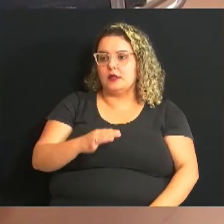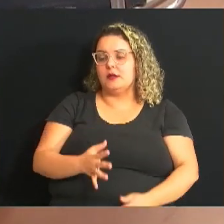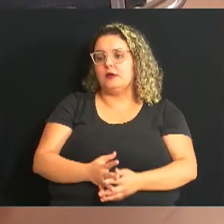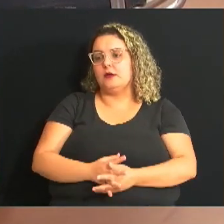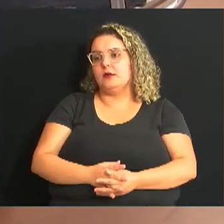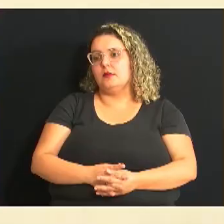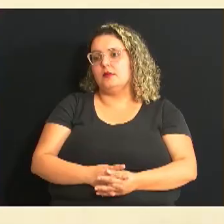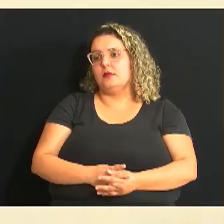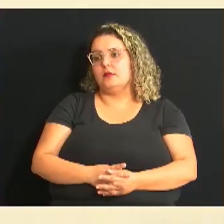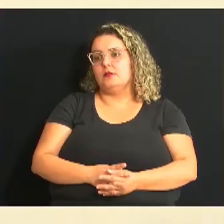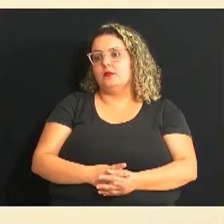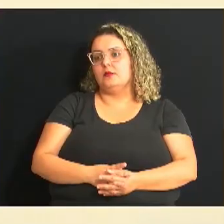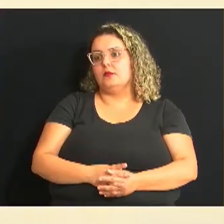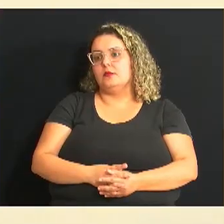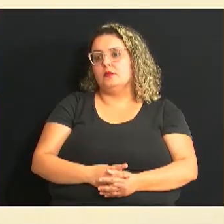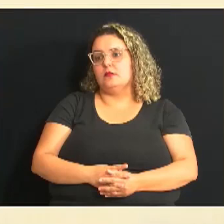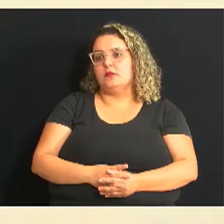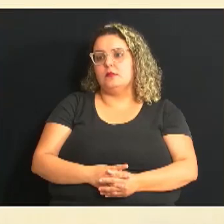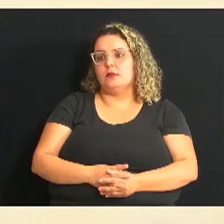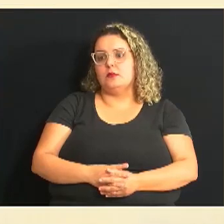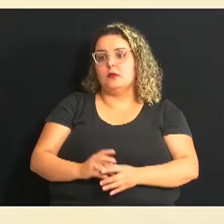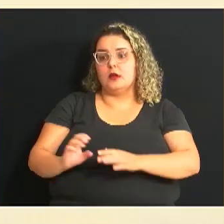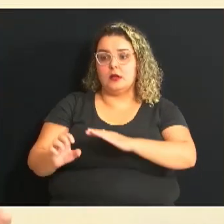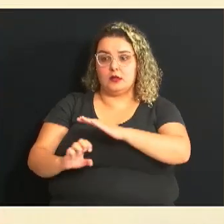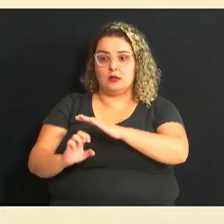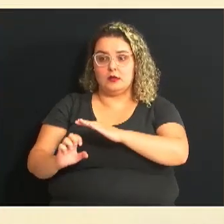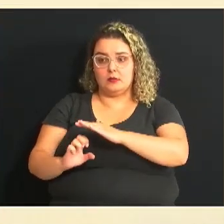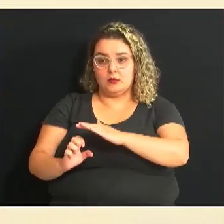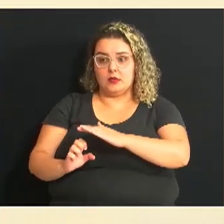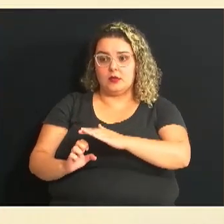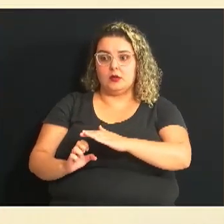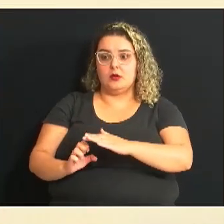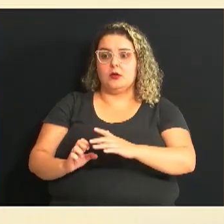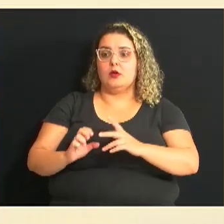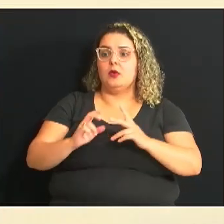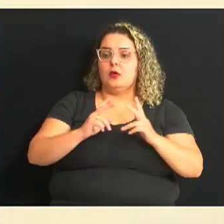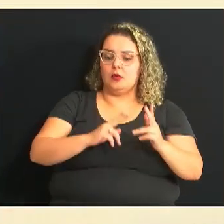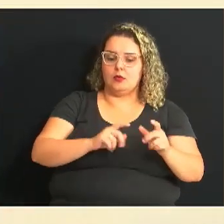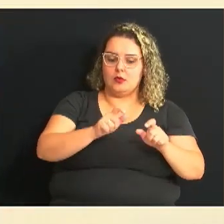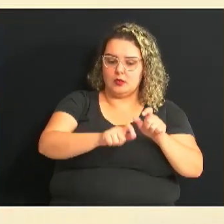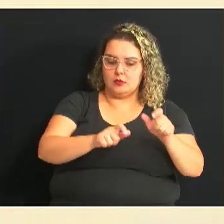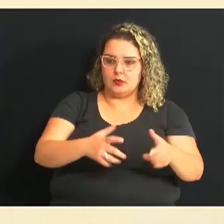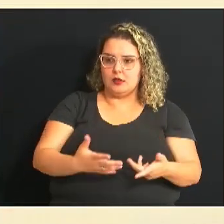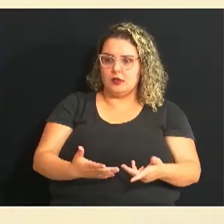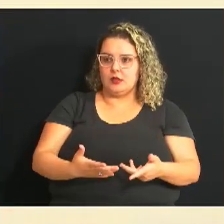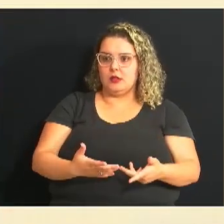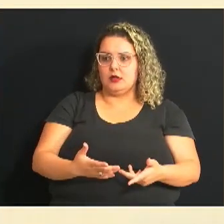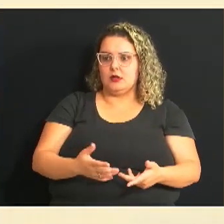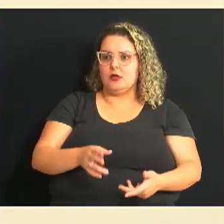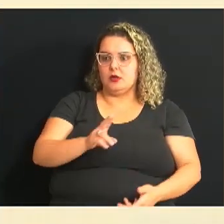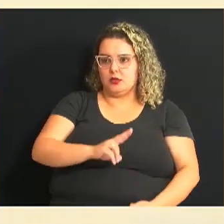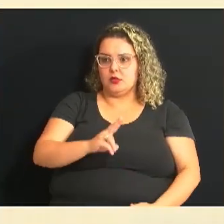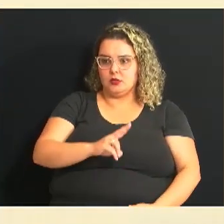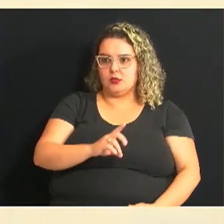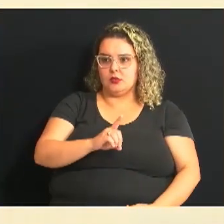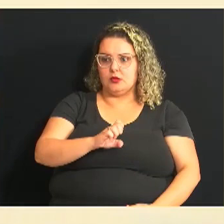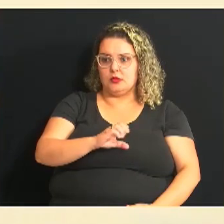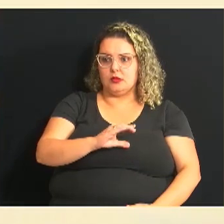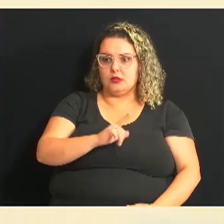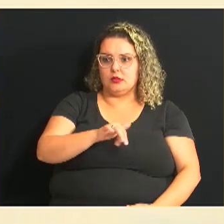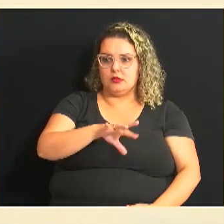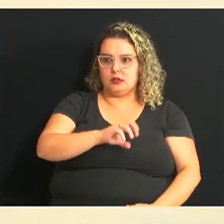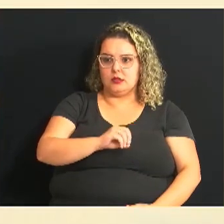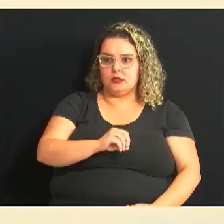Então, pessoa jurídica, assim como pessoa física, podem somente aquelas que utilizam a declaração completa,